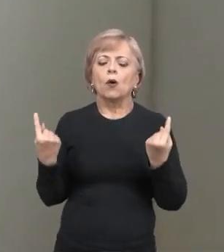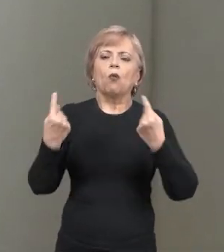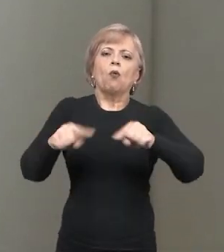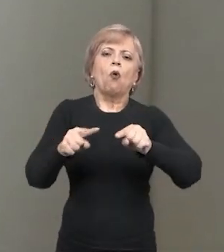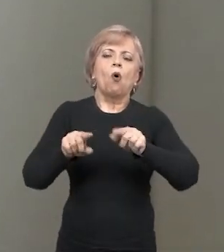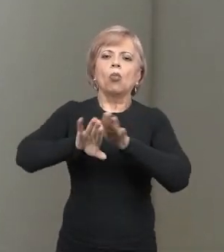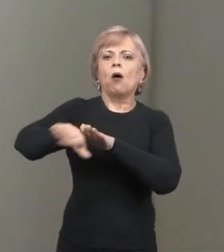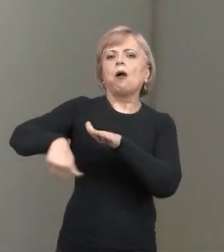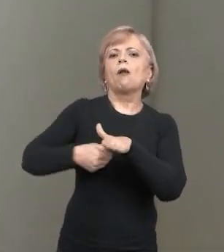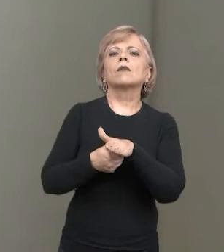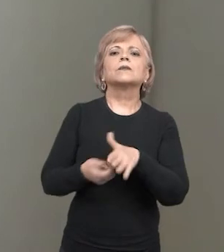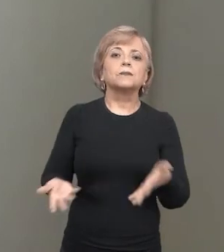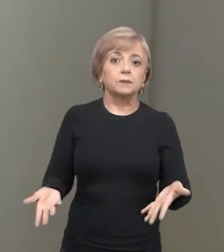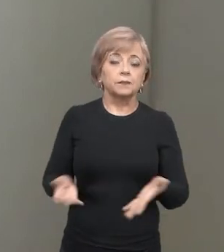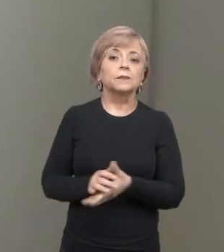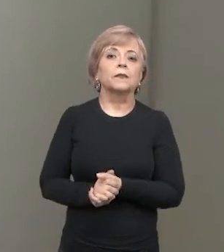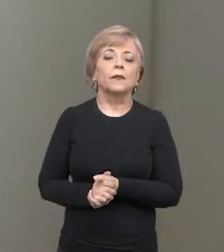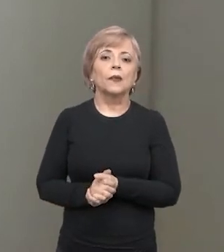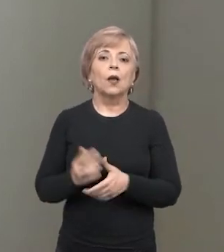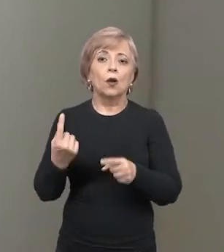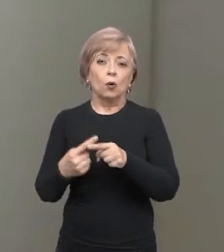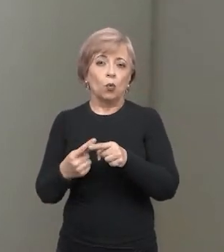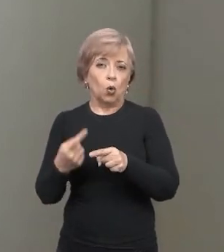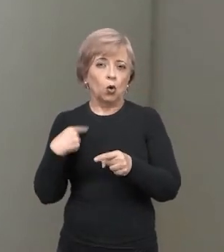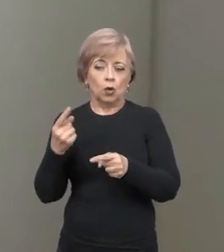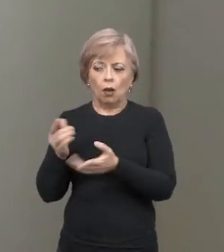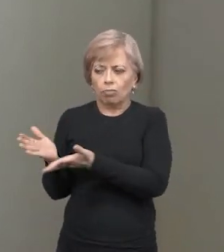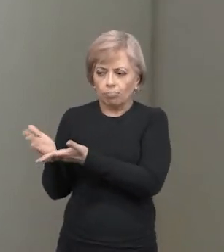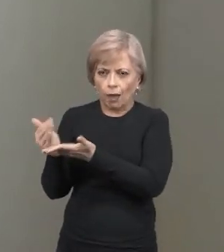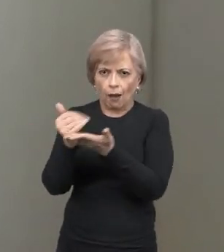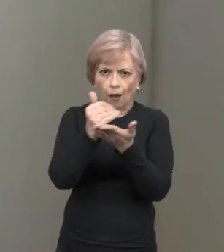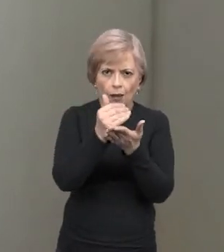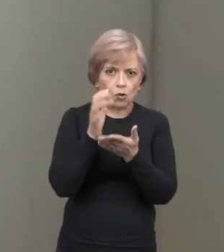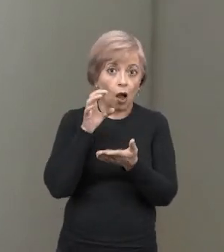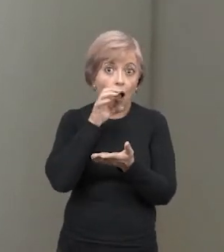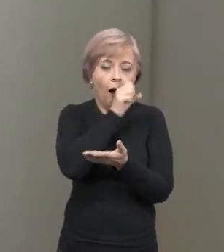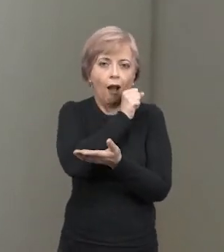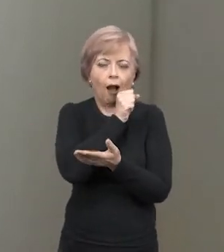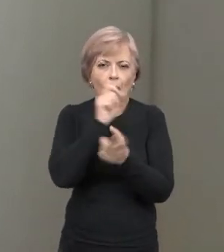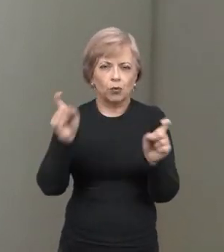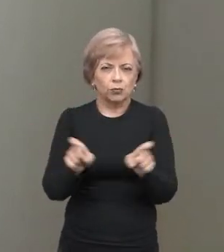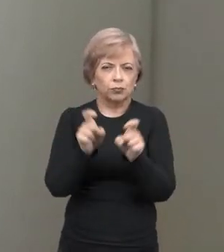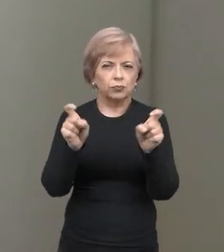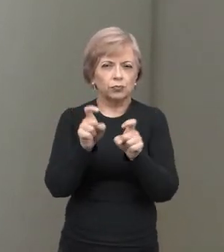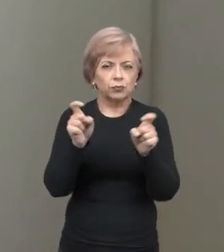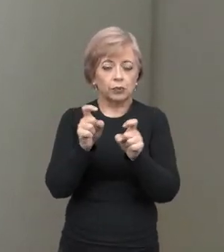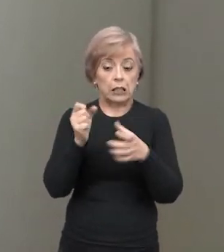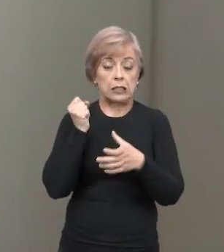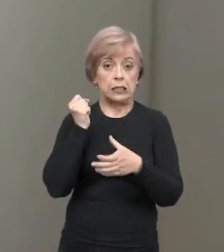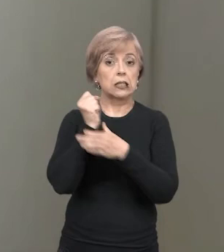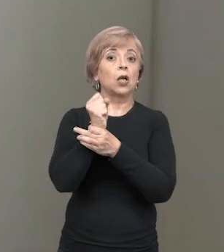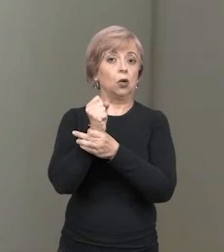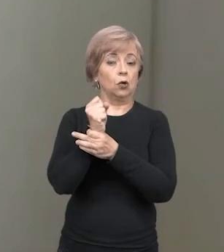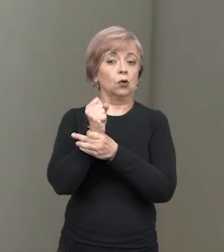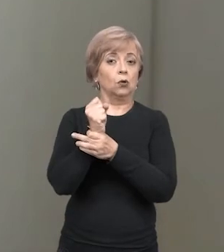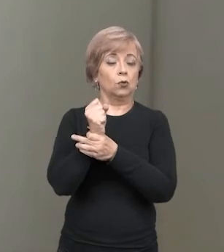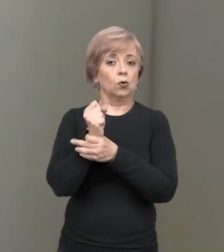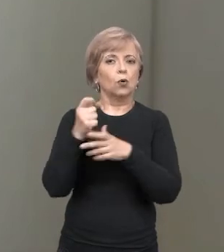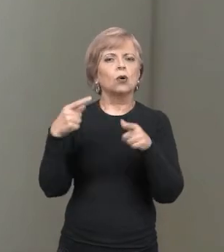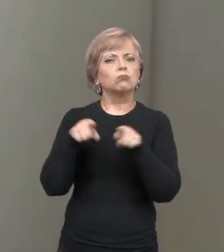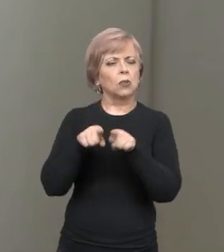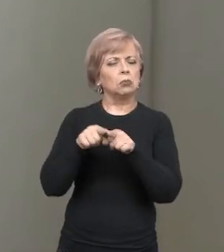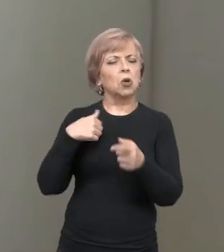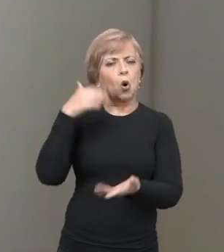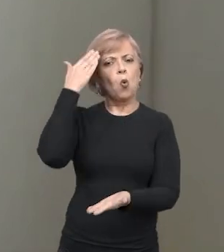uma investigação mais segura e mais firme. A obtenção de dados mais rápido e mais seguros creio que